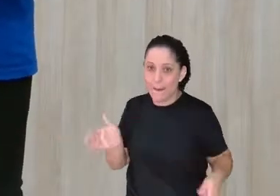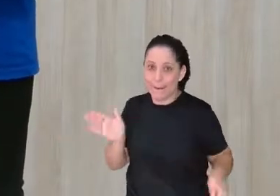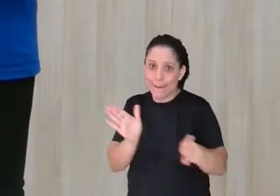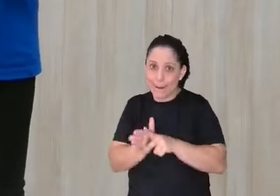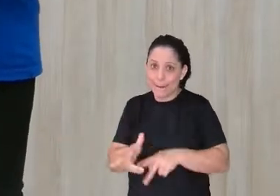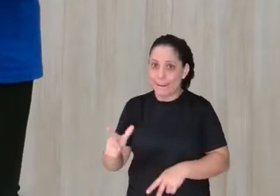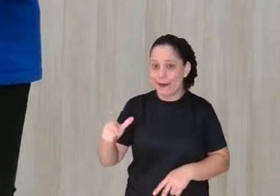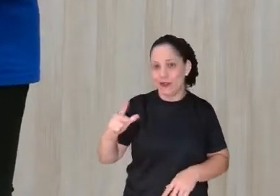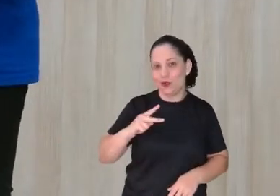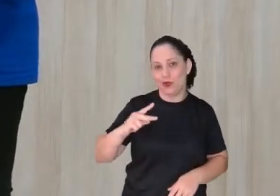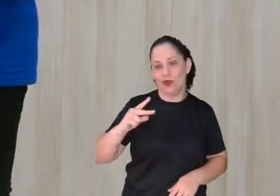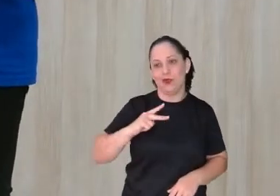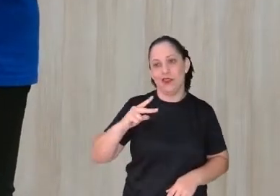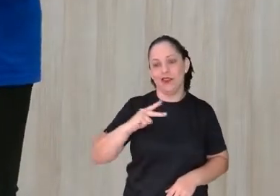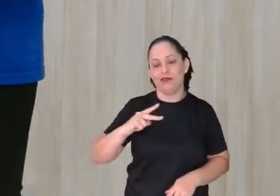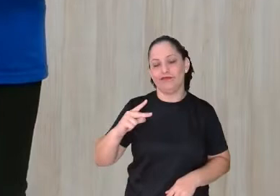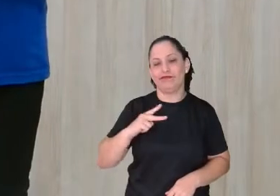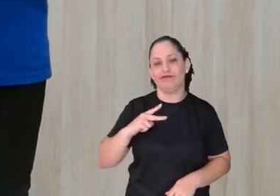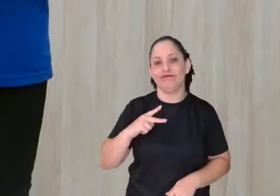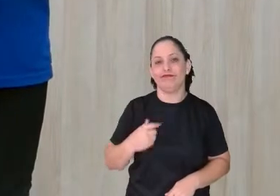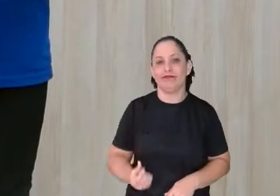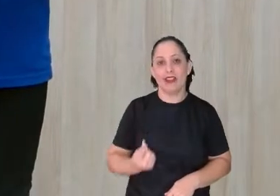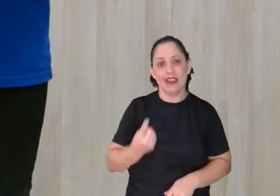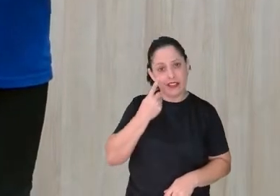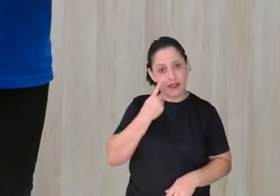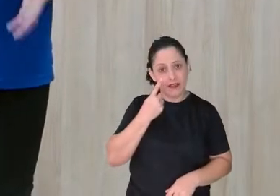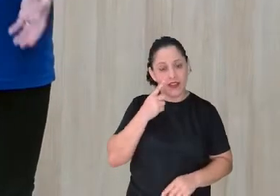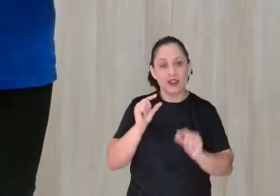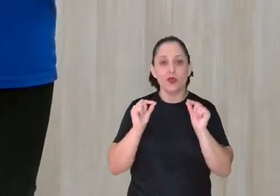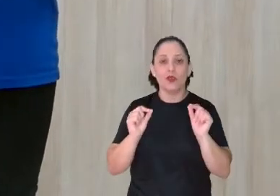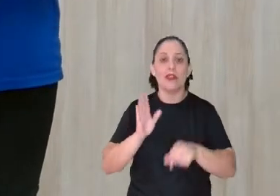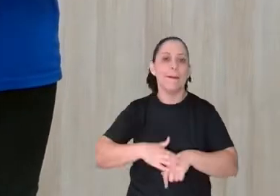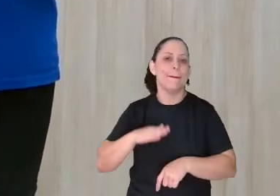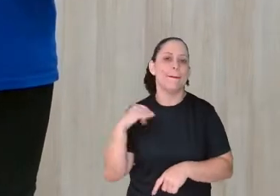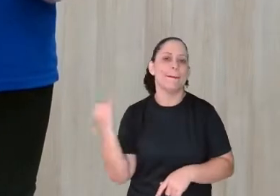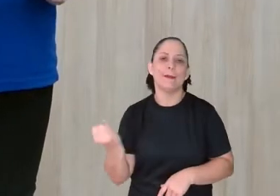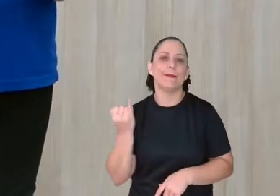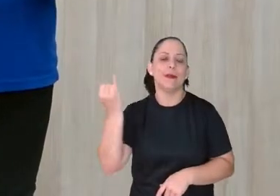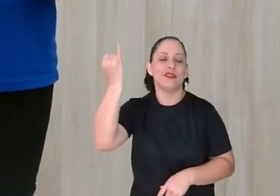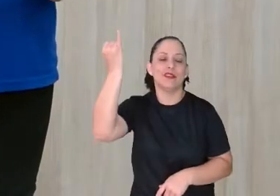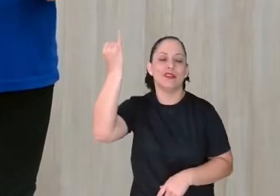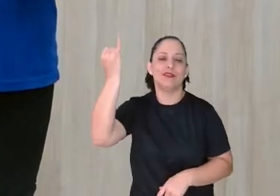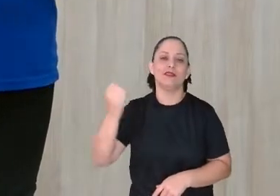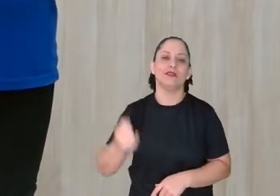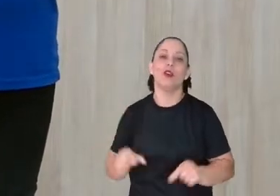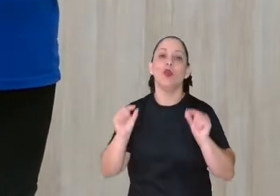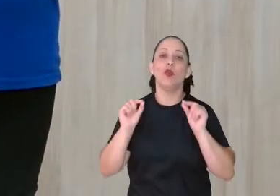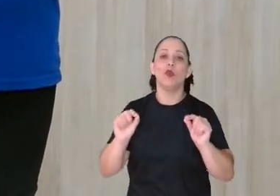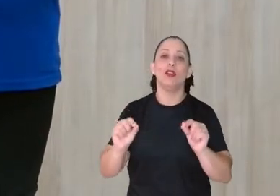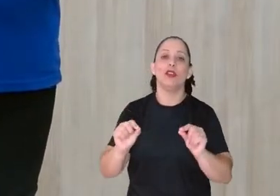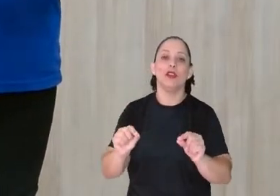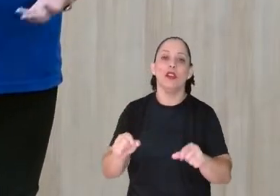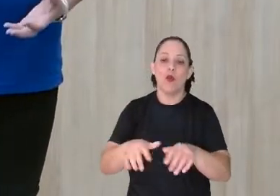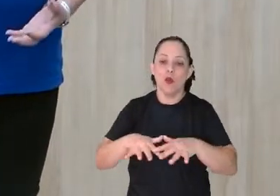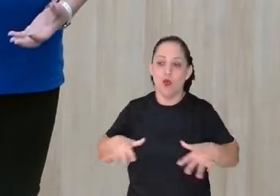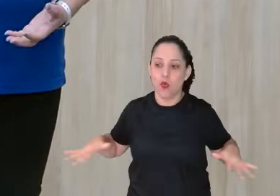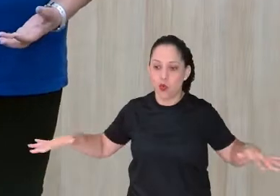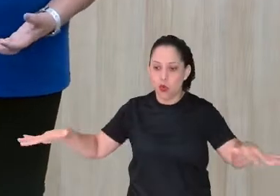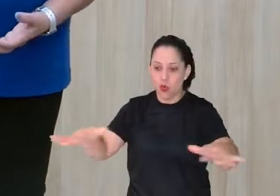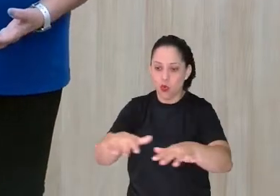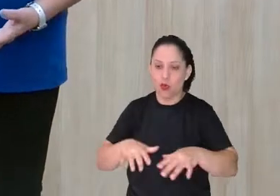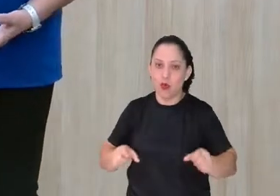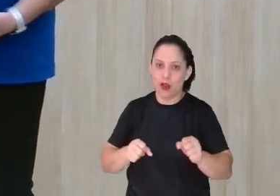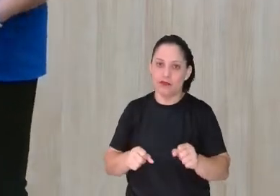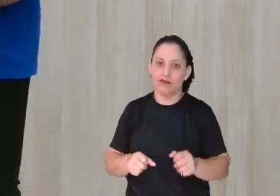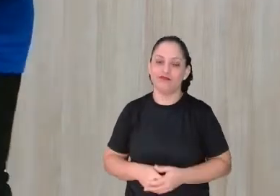particular. E aí está deixando de ver o que é mais importante, que é a questão aí, né, do ecossistema como um todo,